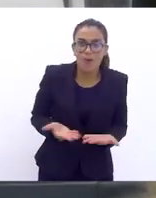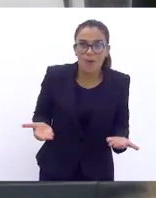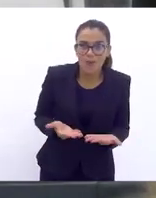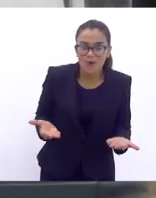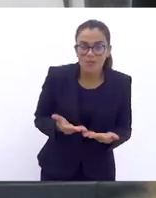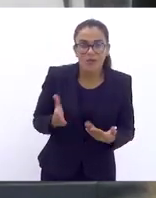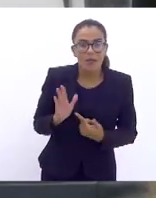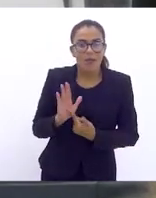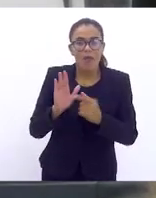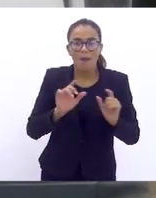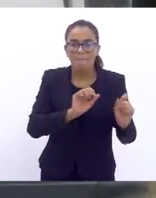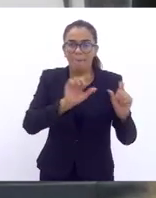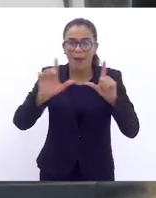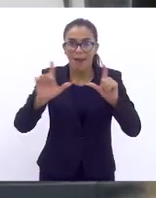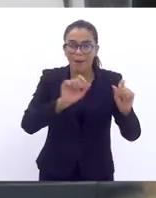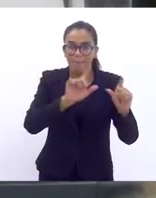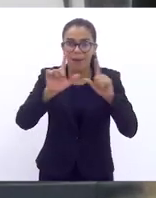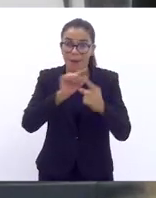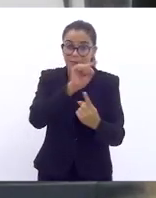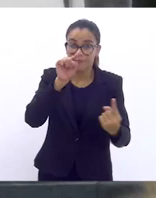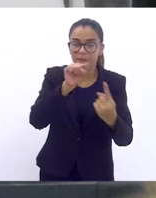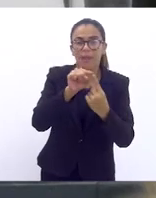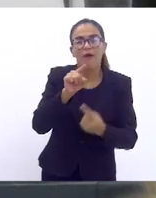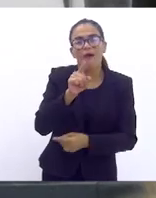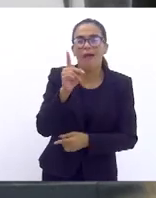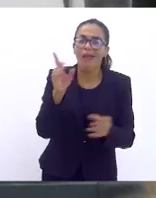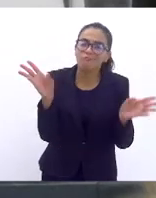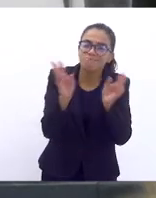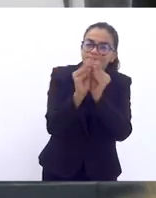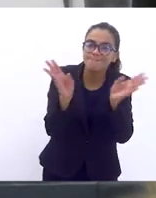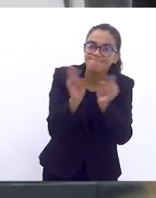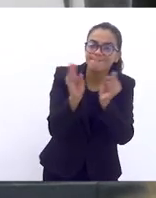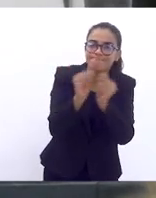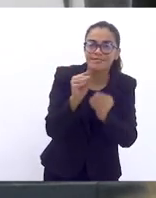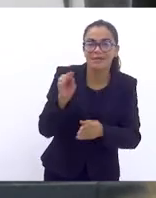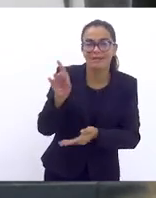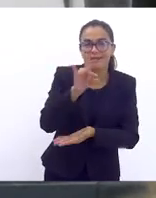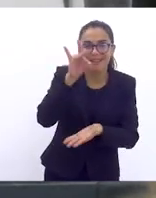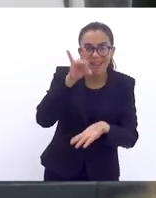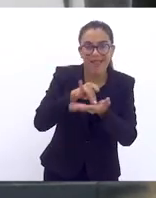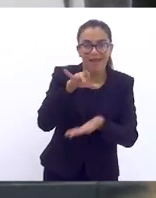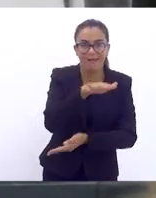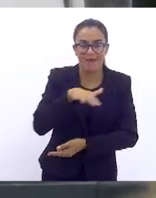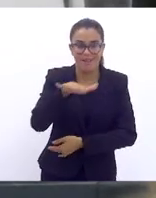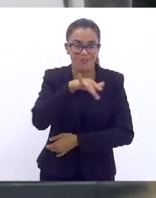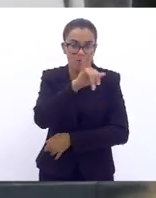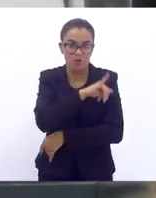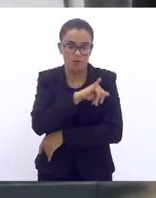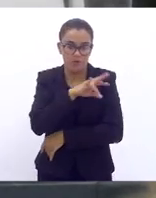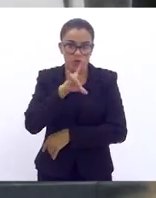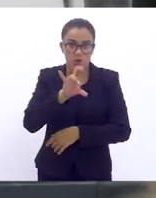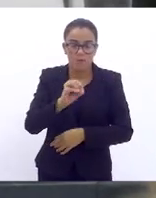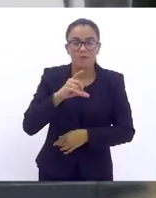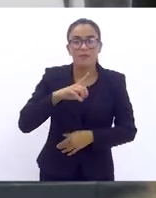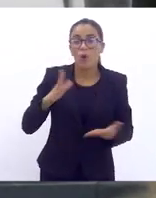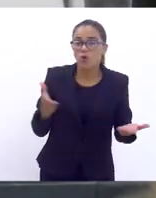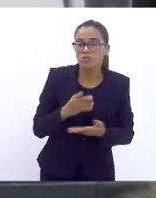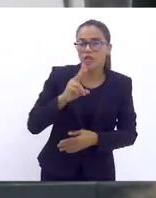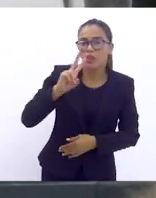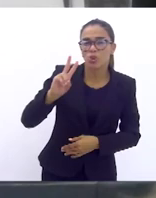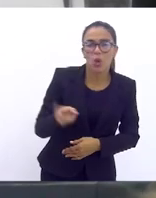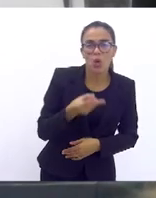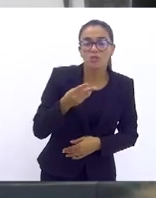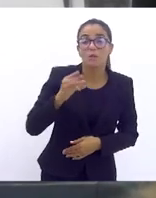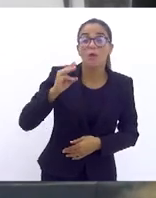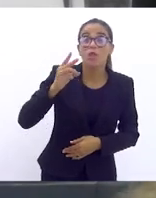que a gente apresentar em cada missão é um pouco do retrato que nós temos hoje então hoje nós temos 2 milhões e meio